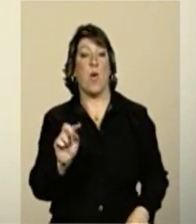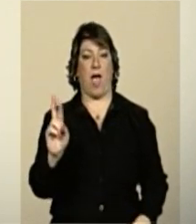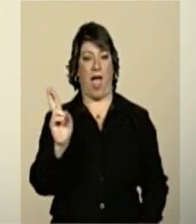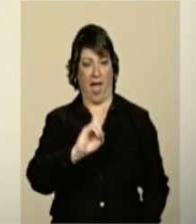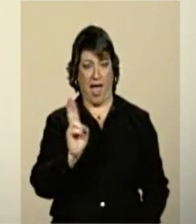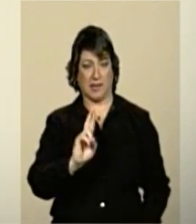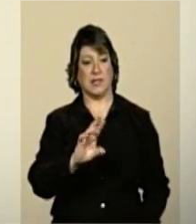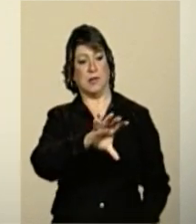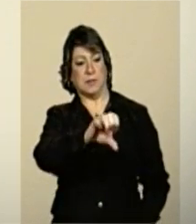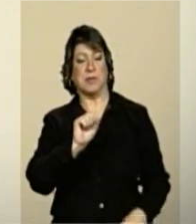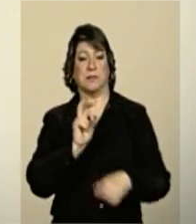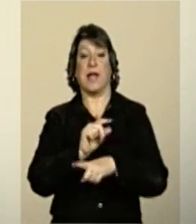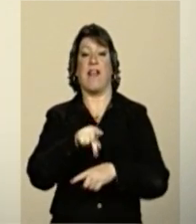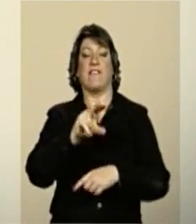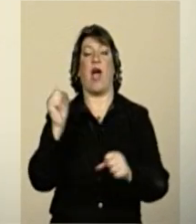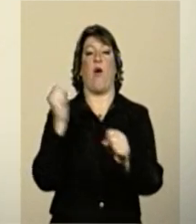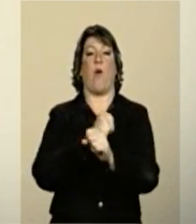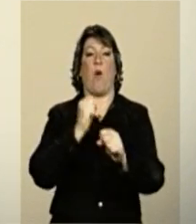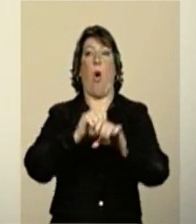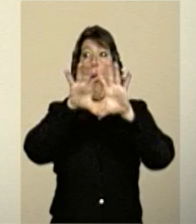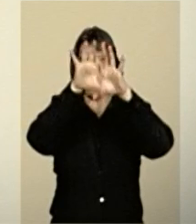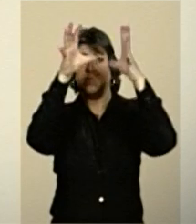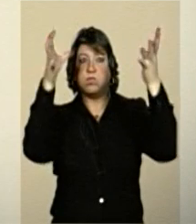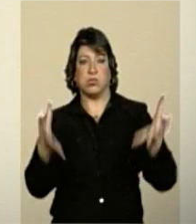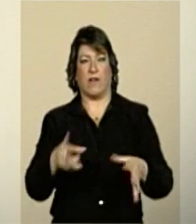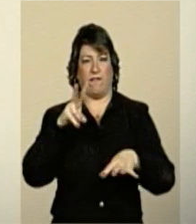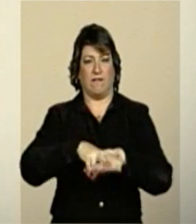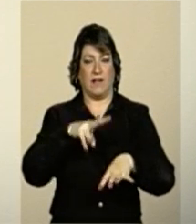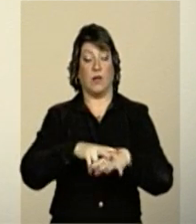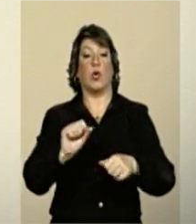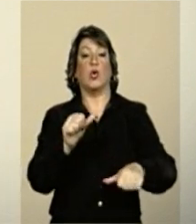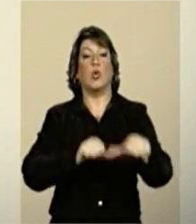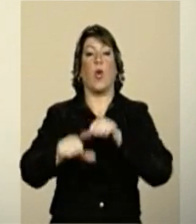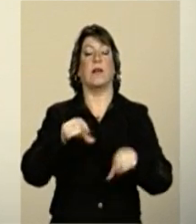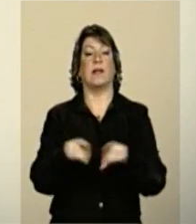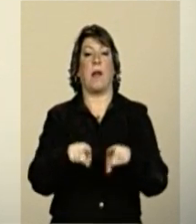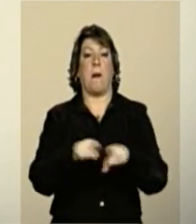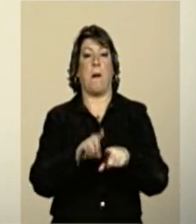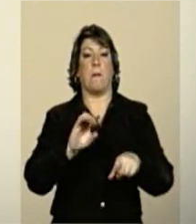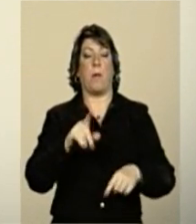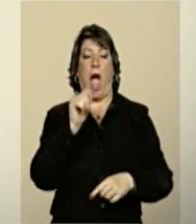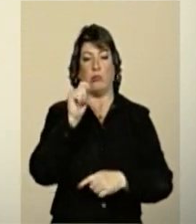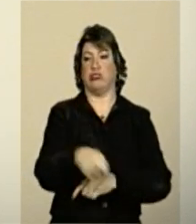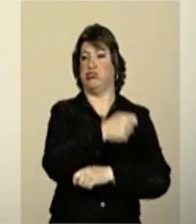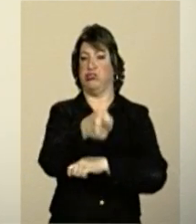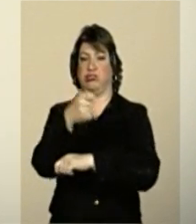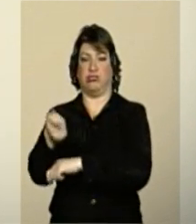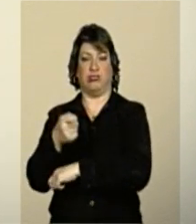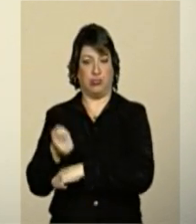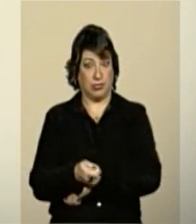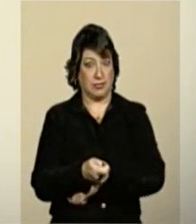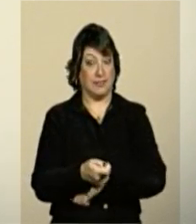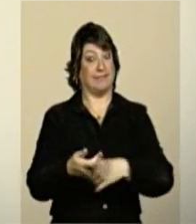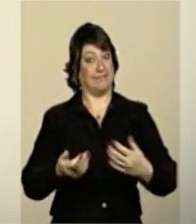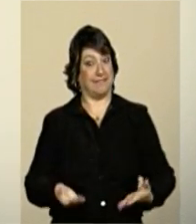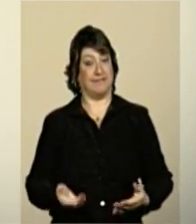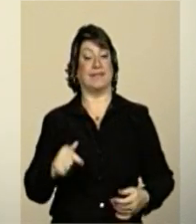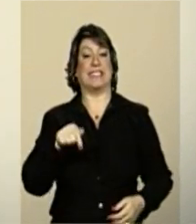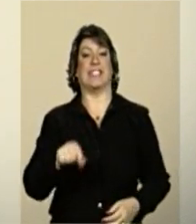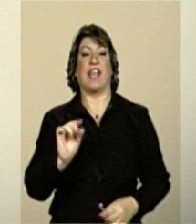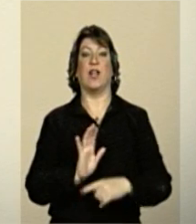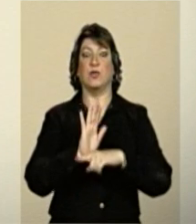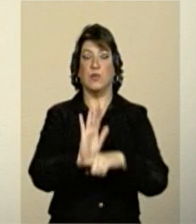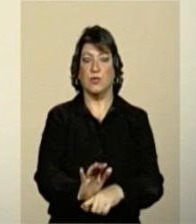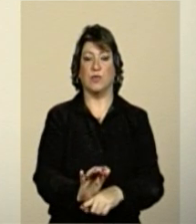R$ 5.000, eles vão construir uma estufa e trocar a bomba que ajuda a irrigar os canteiros. Olha só, Luciano,